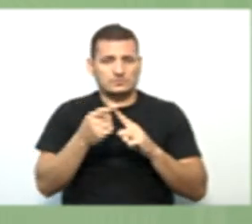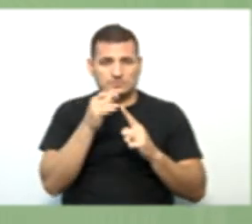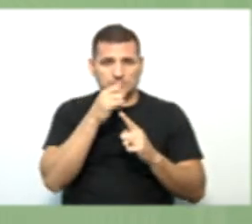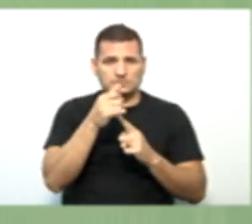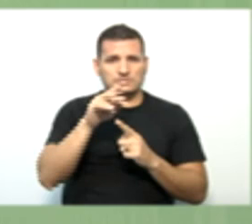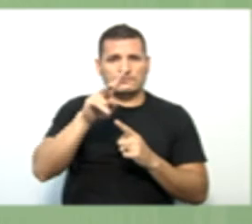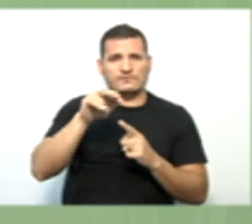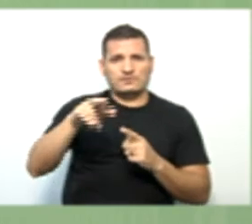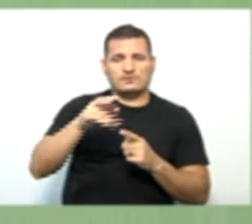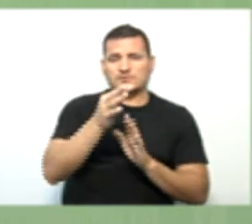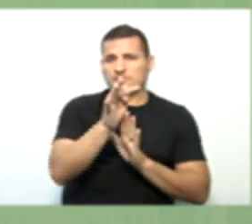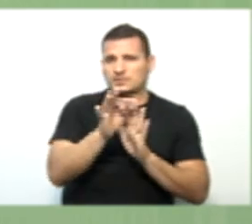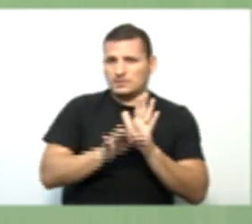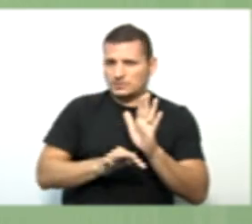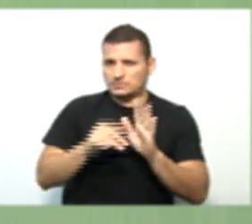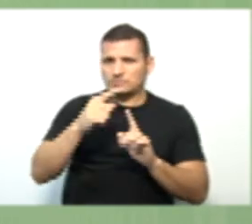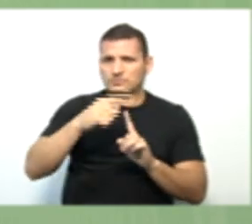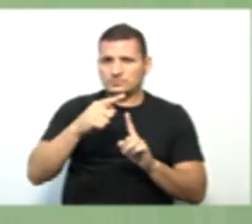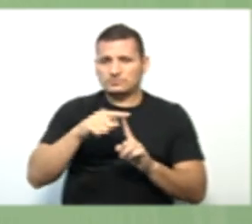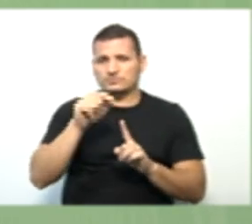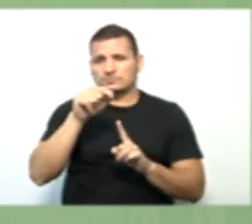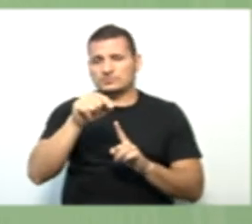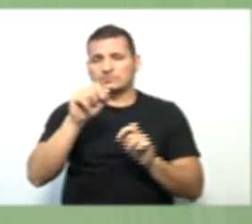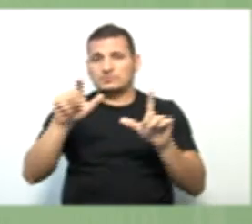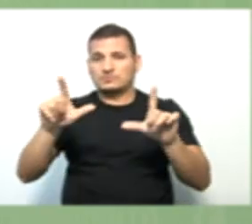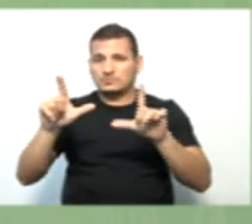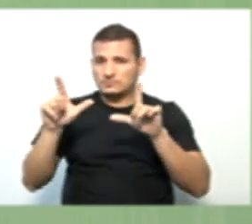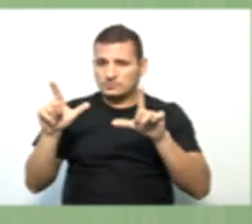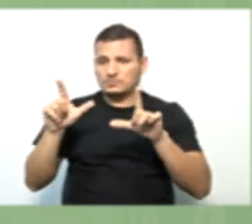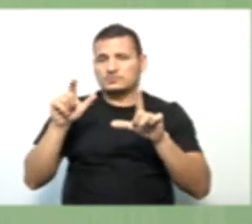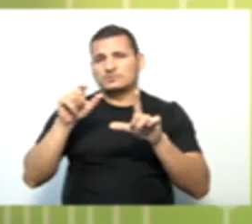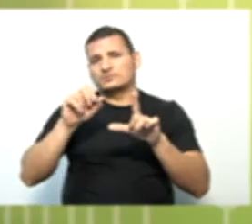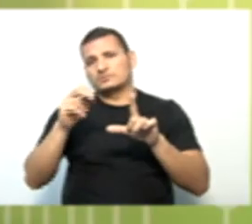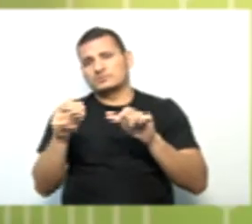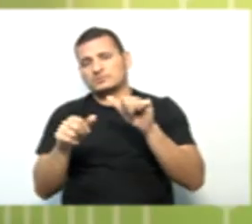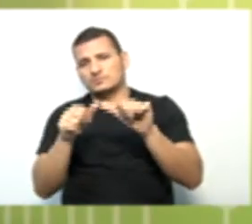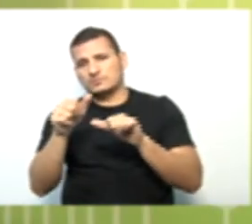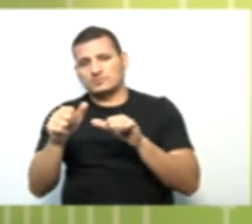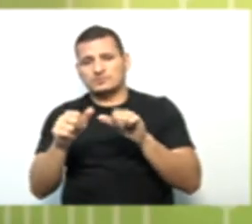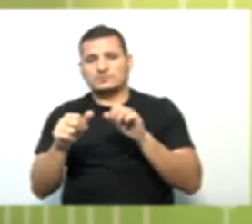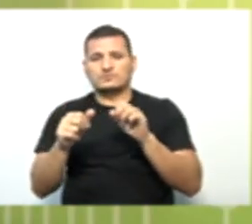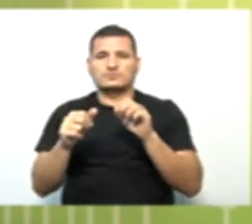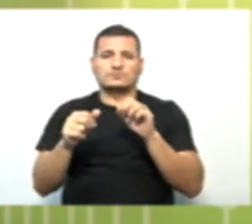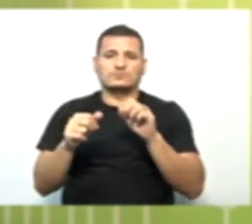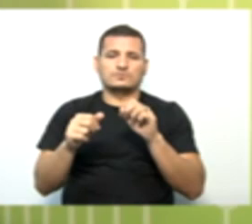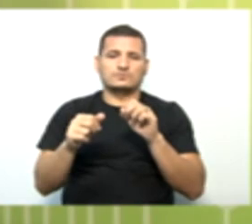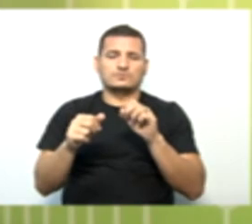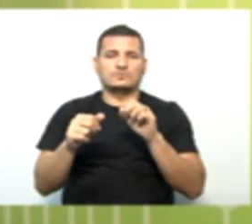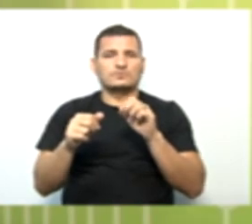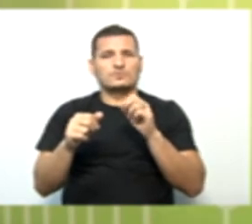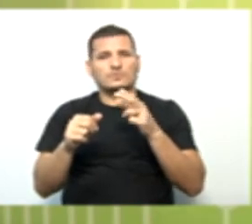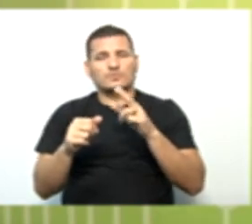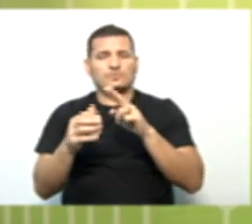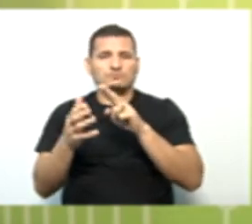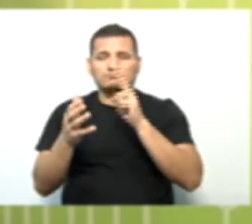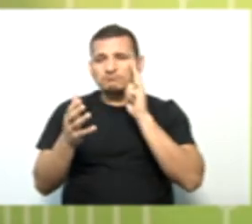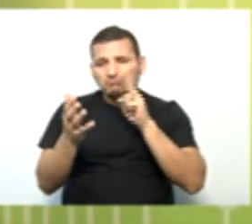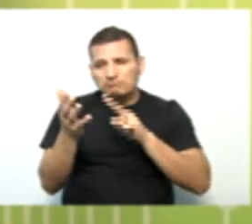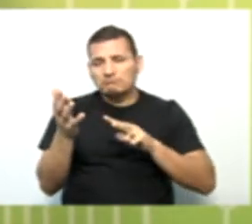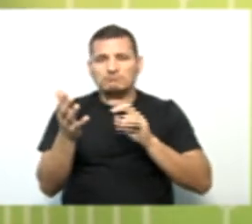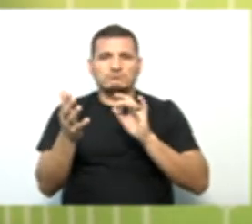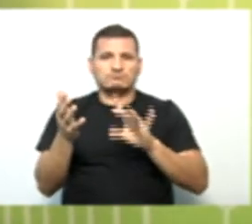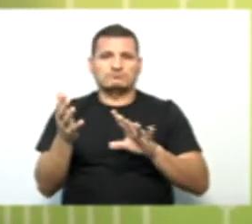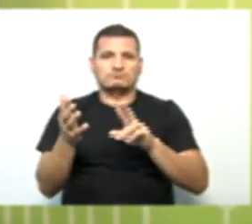variável do tipo texto, eu vou imprimir essa variável, vou modificar, vou fazer a leitura dessa